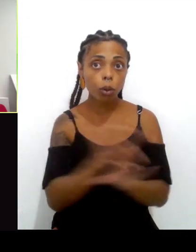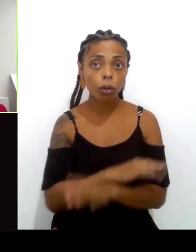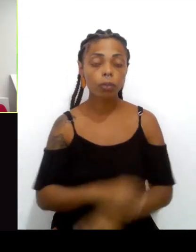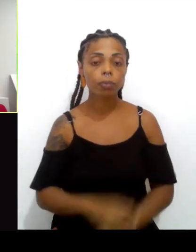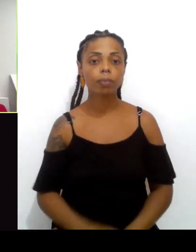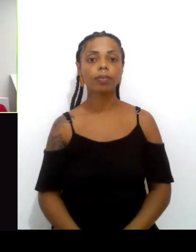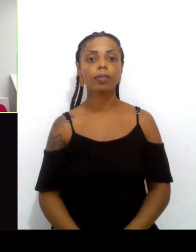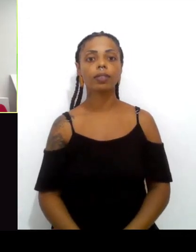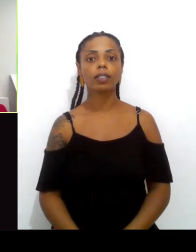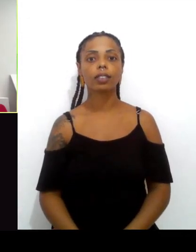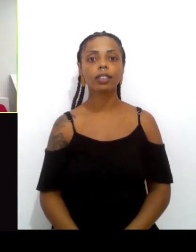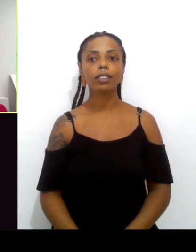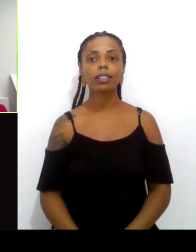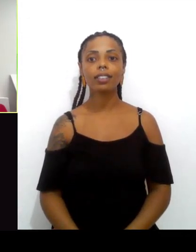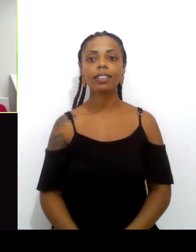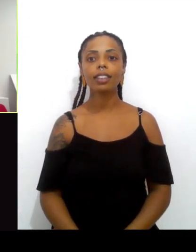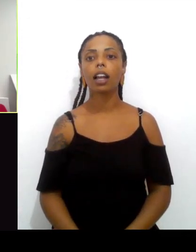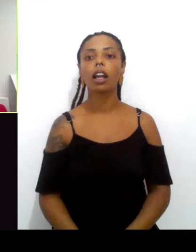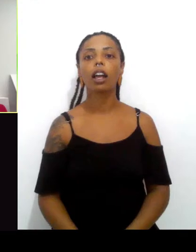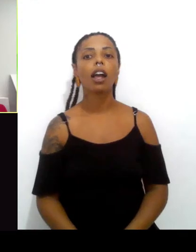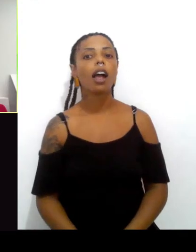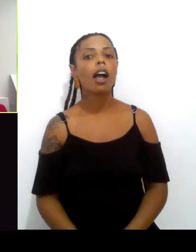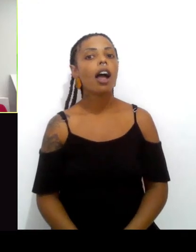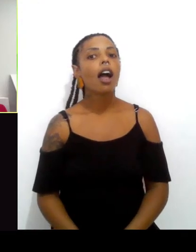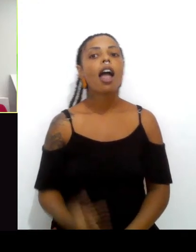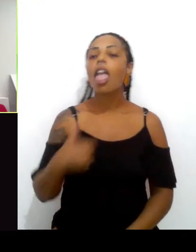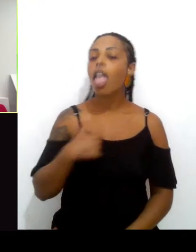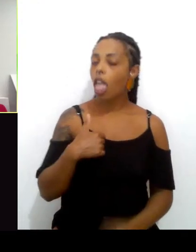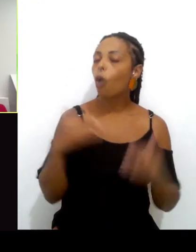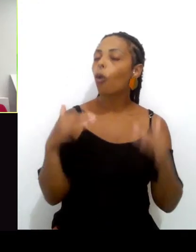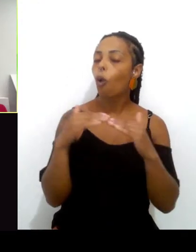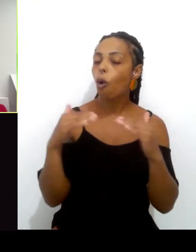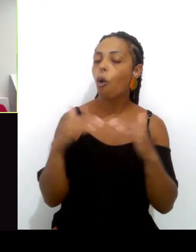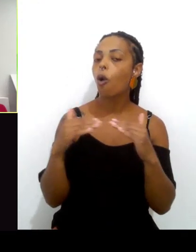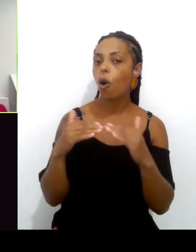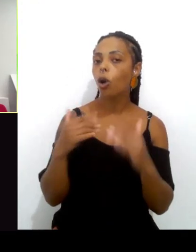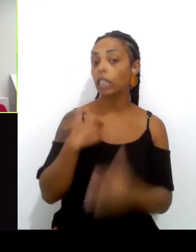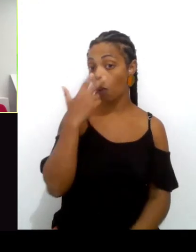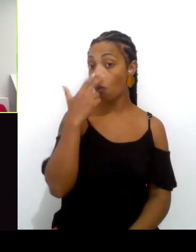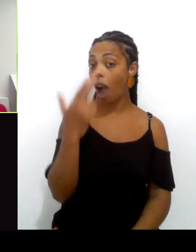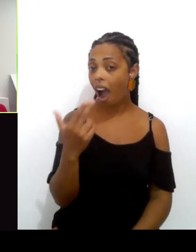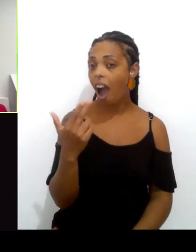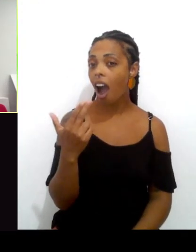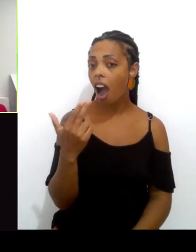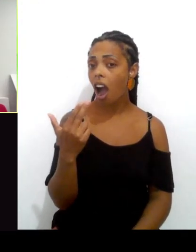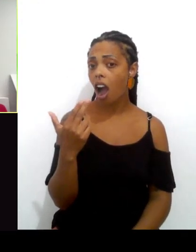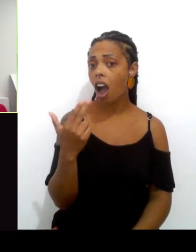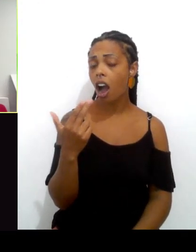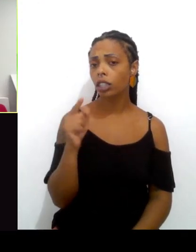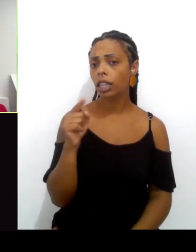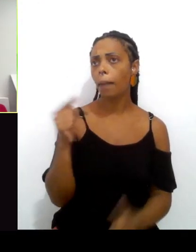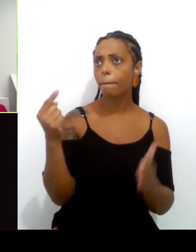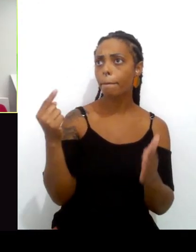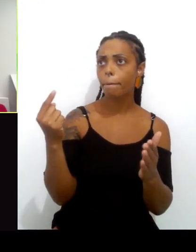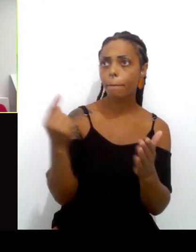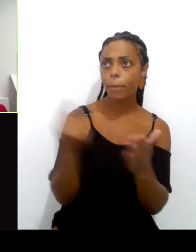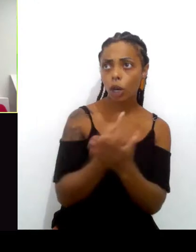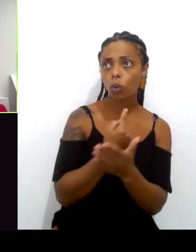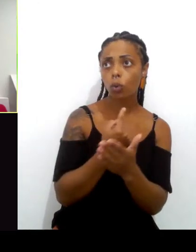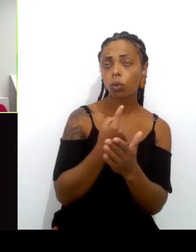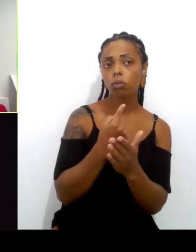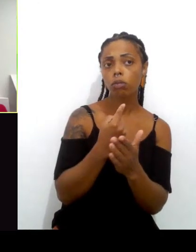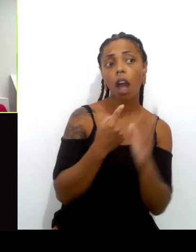eu concordo e eu acho que a pergunta e a resposta acabam se unificando de certa